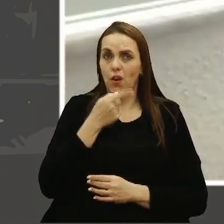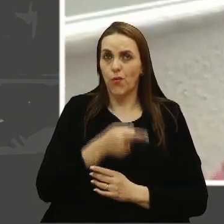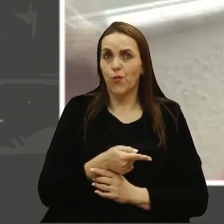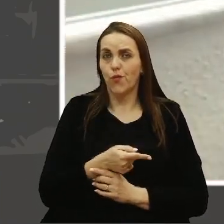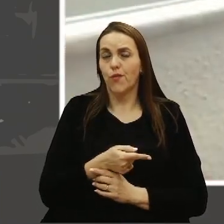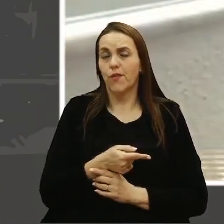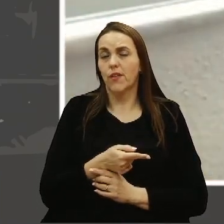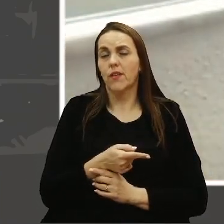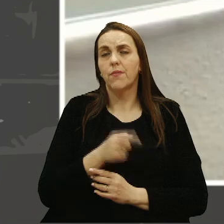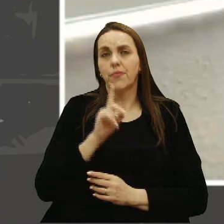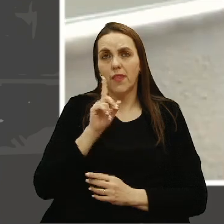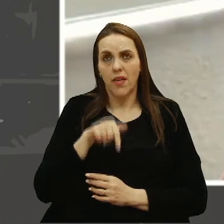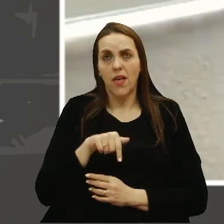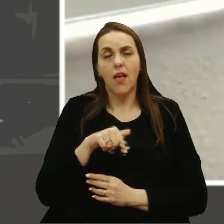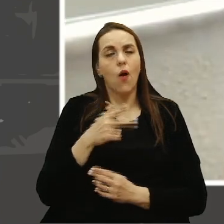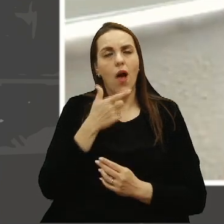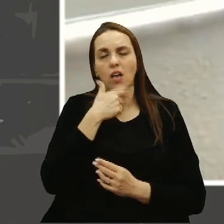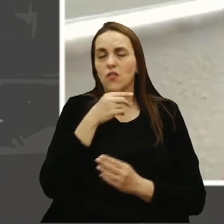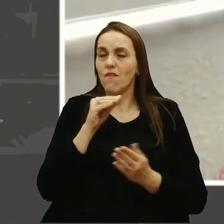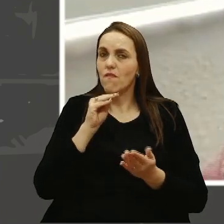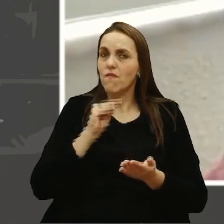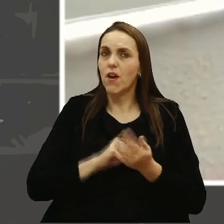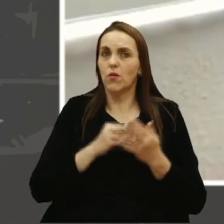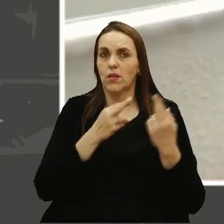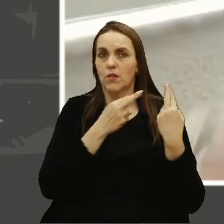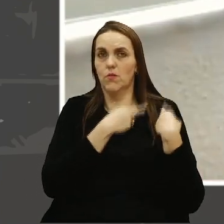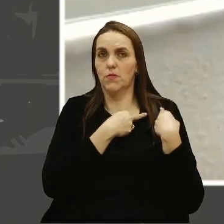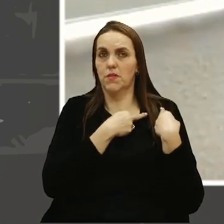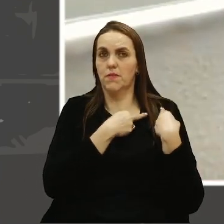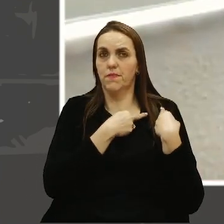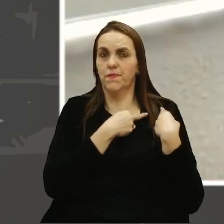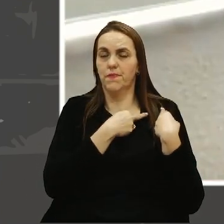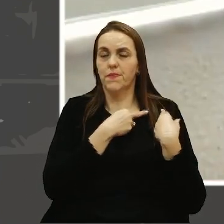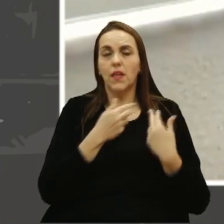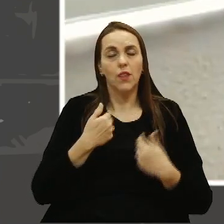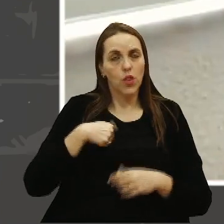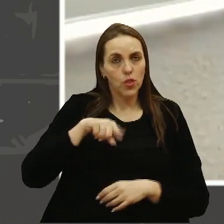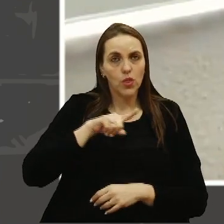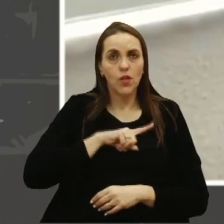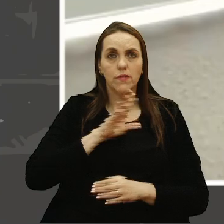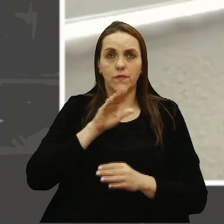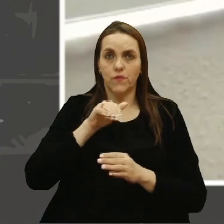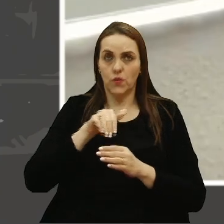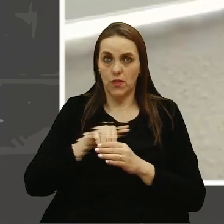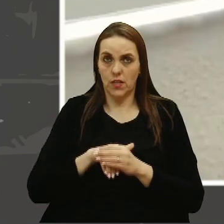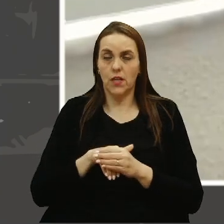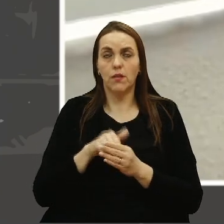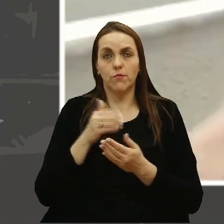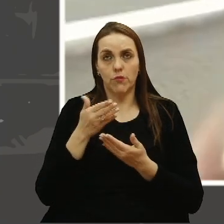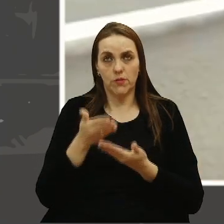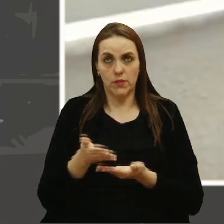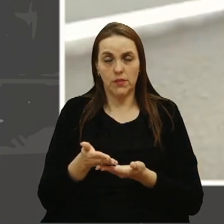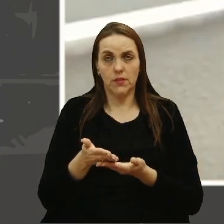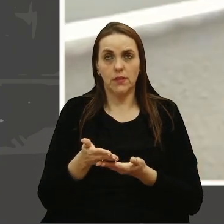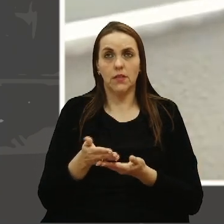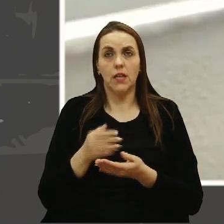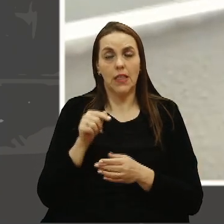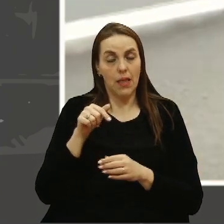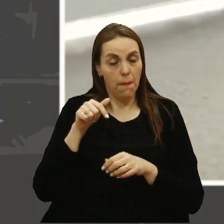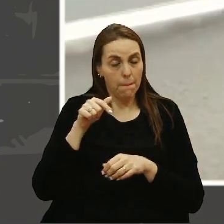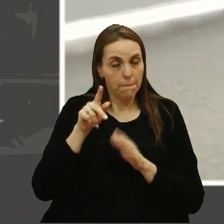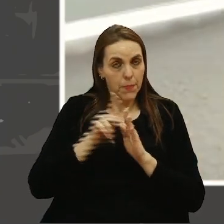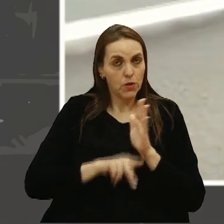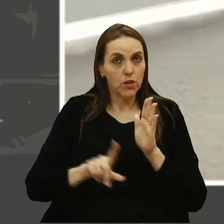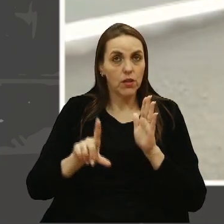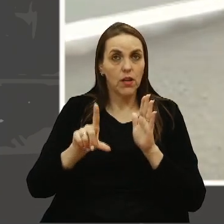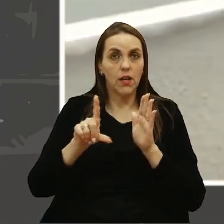acho isso uma irresponsabilidade. Então, nós votaremos por neste projeto de